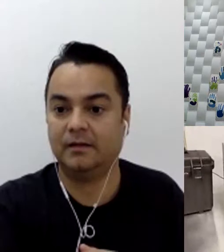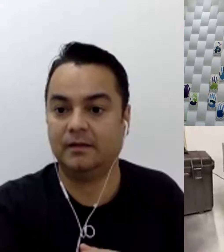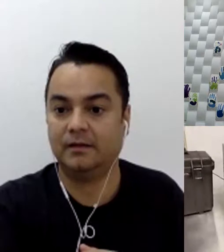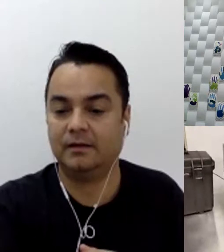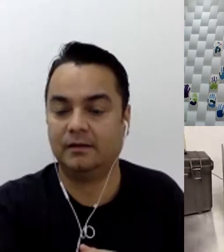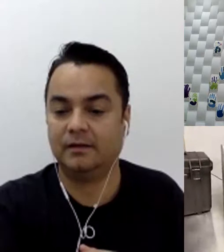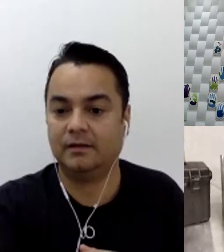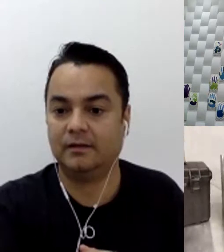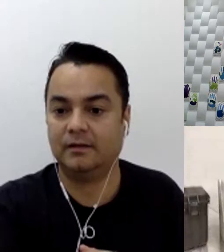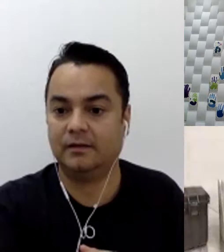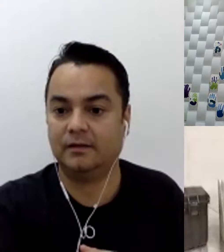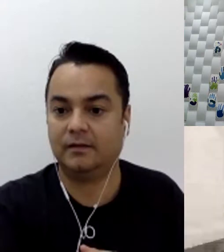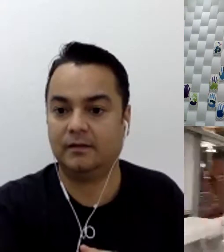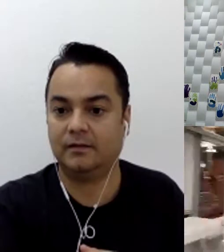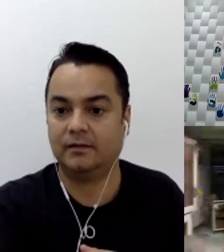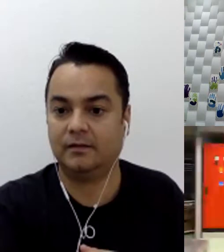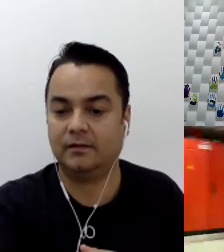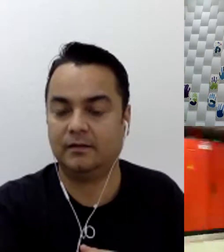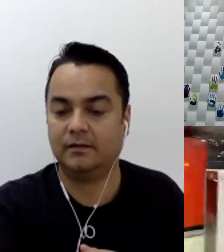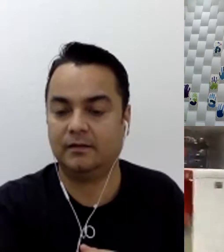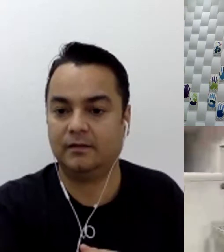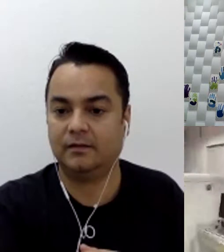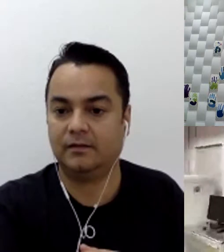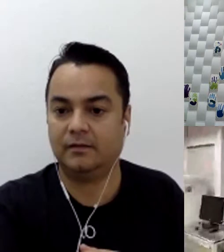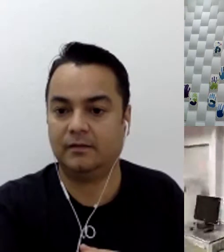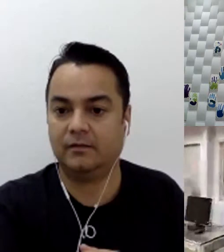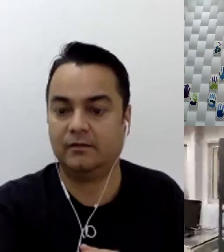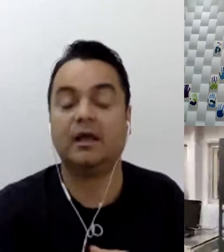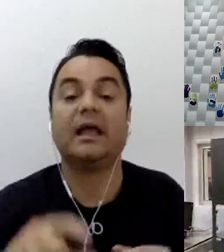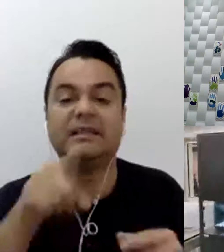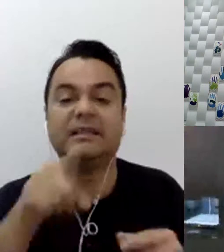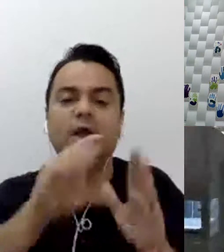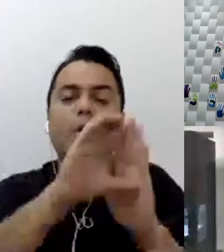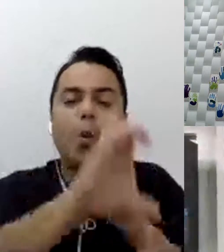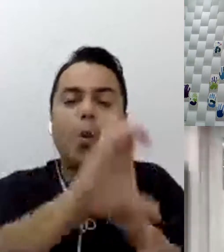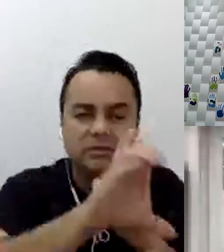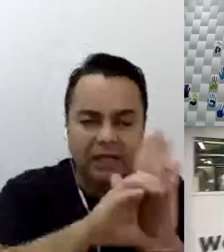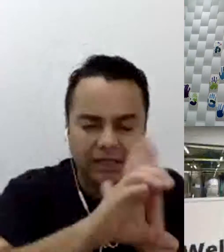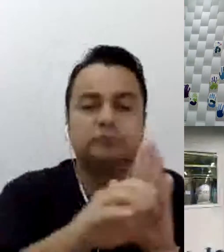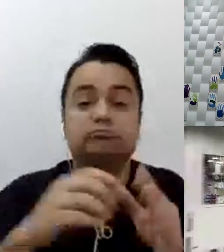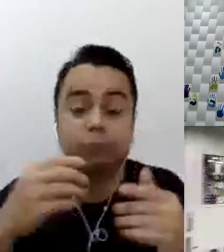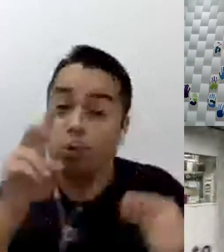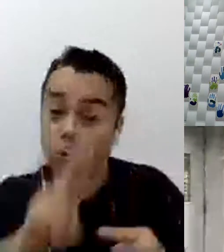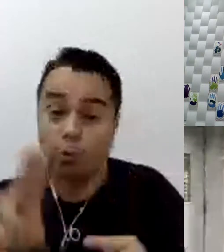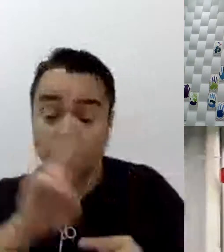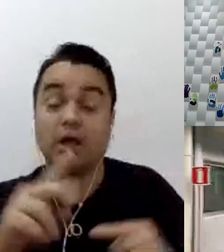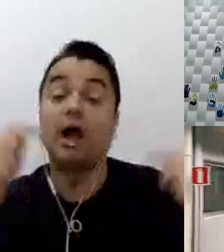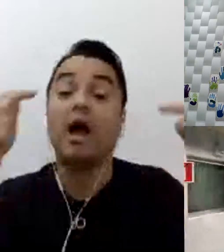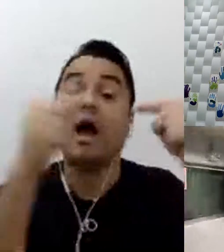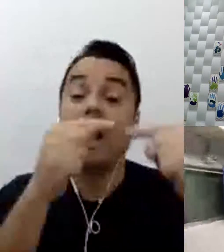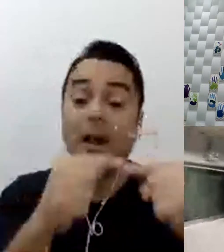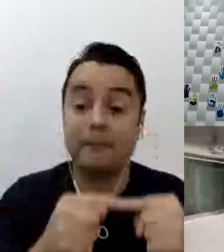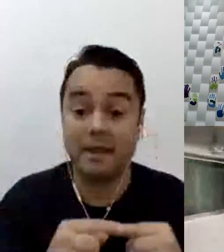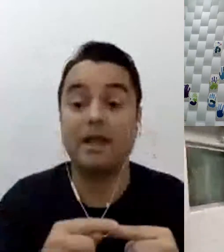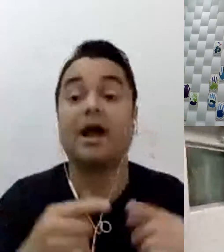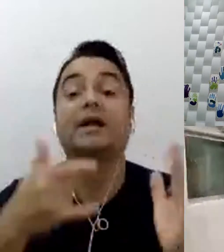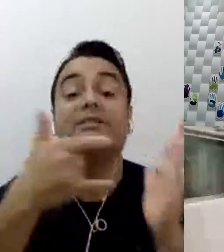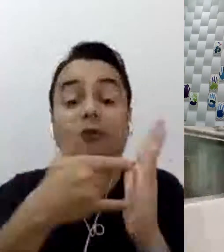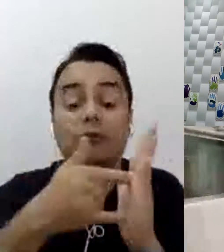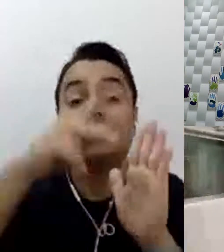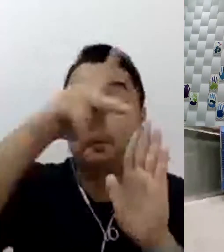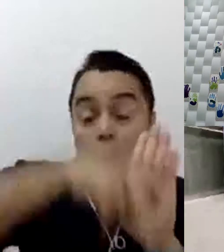terceira máquina de manufatura aditiva, e a gente utiliza esse conceito de manufatura aditiva para aplicar ali no desenvolvimento de projetos